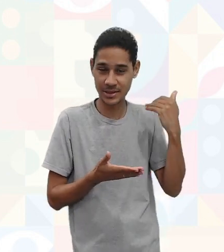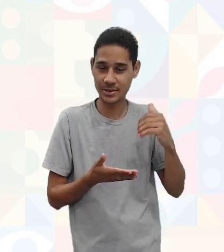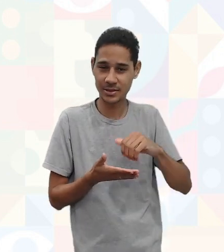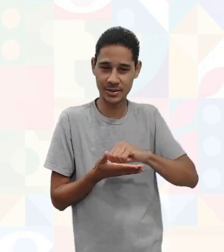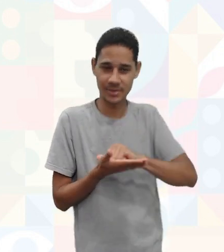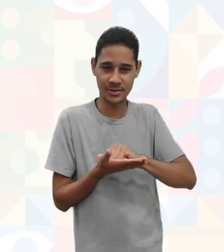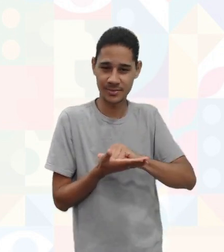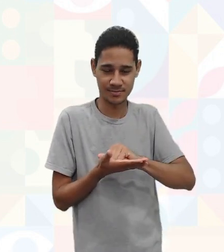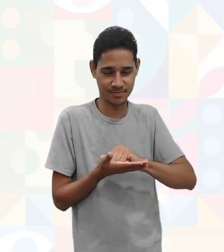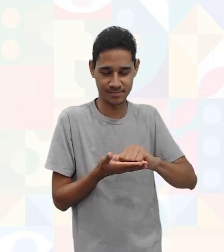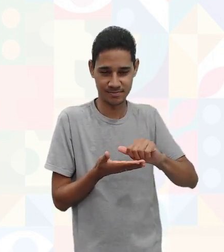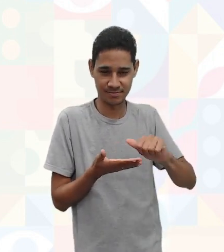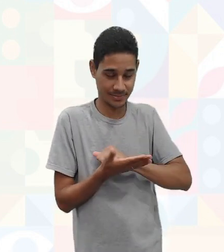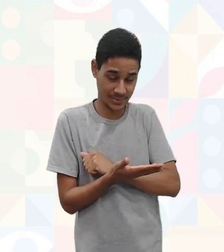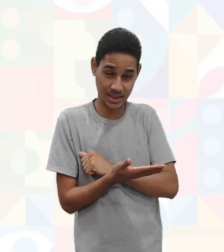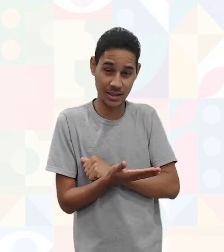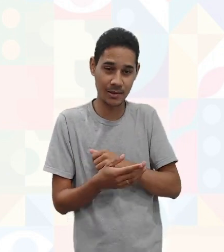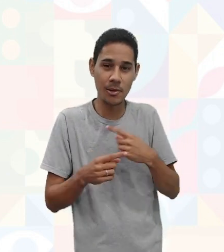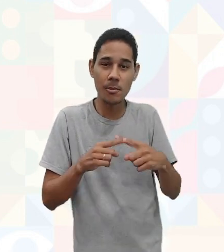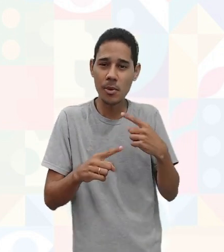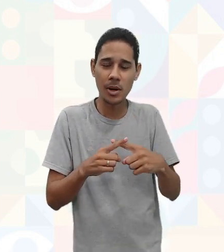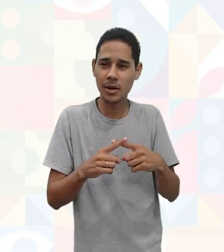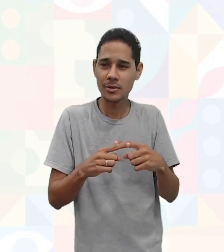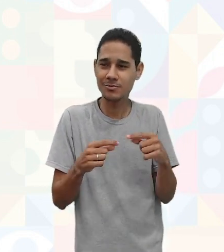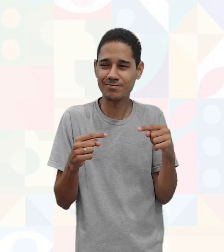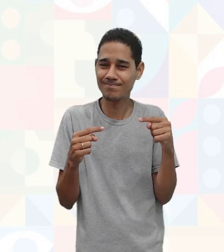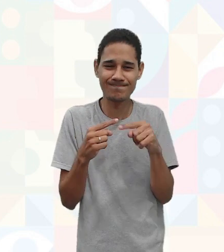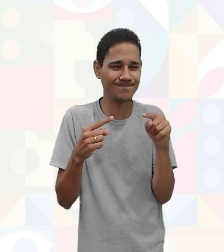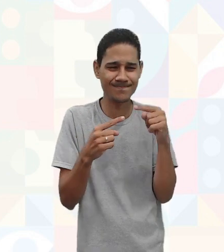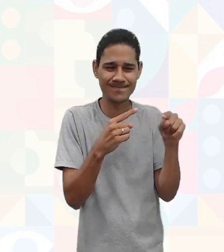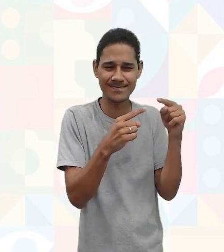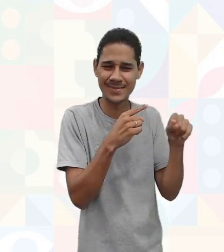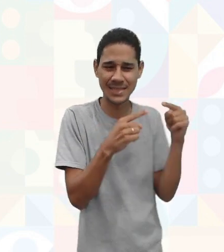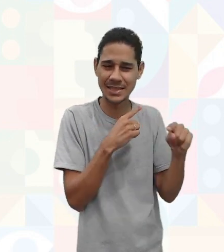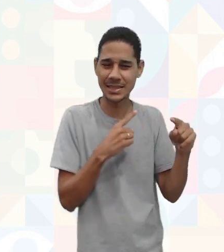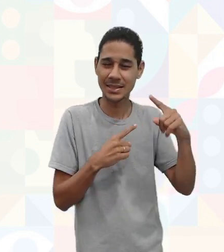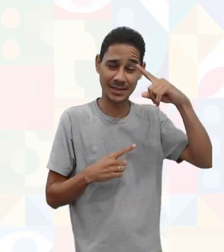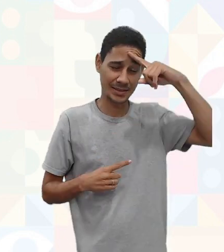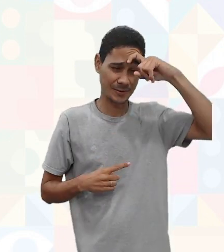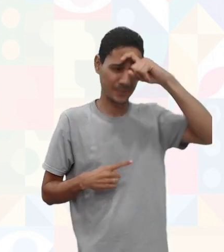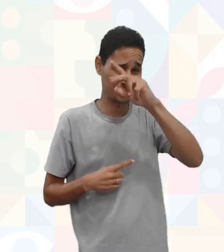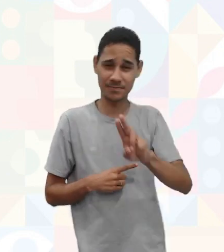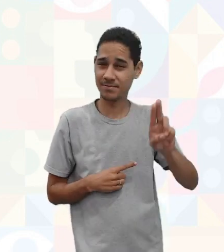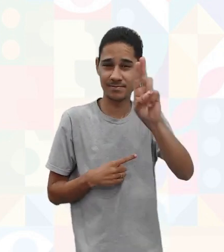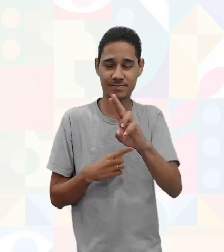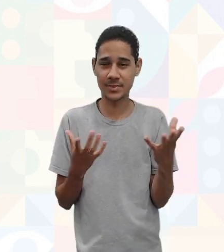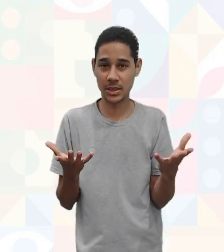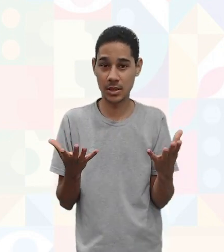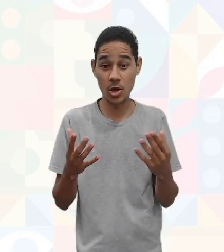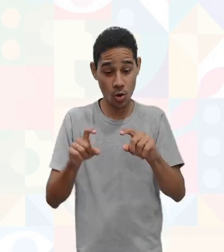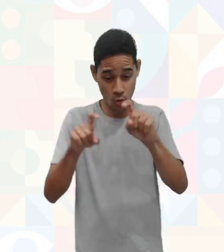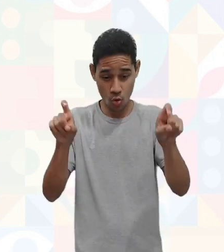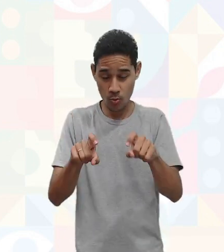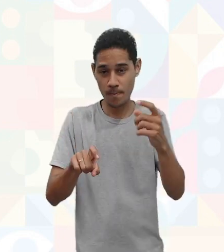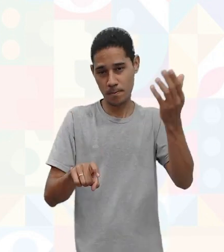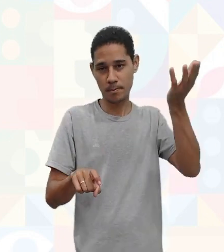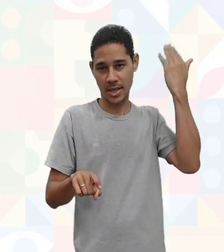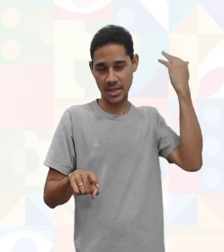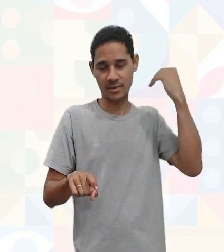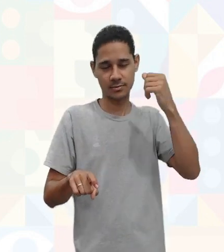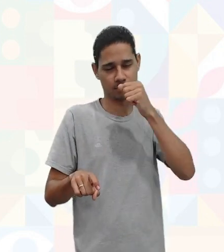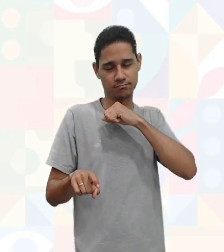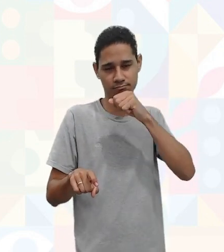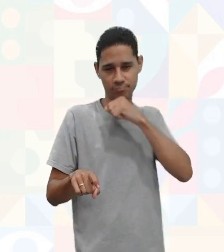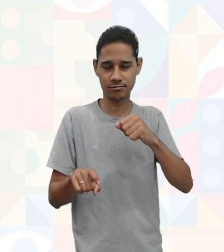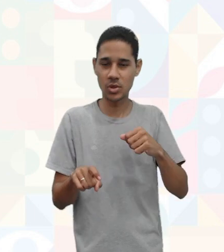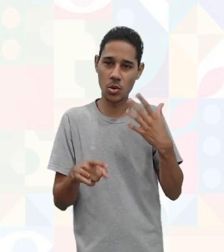também, por conta da incompatibilidade e da sua dificuldade de funcionamento. Computadores mais antigos, por exemplo, e